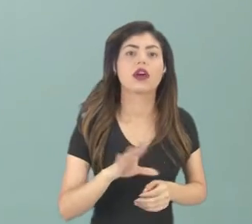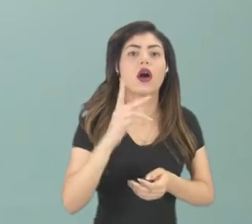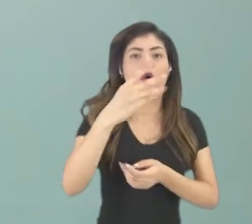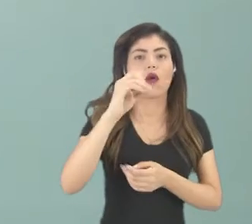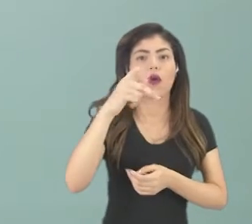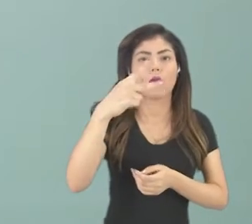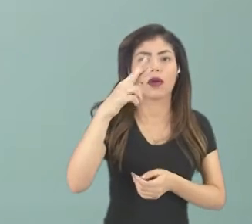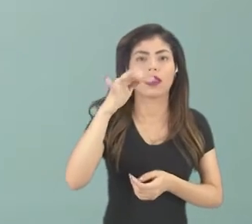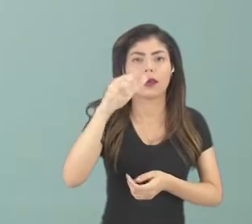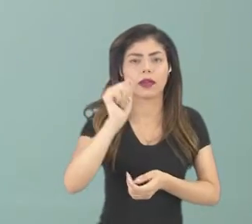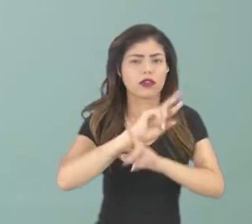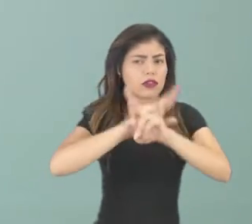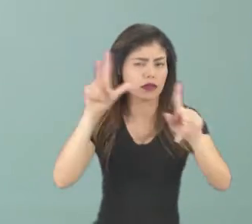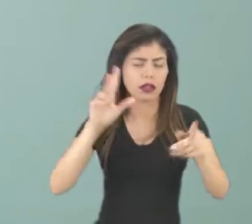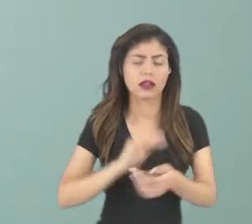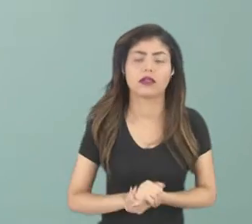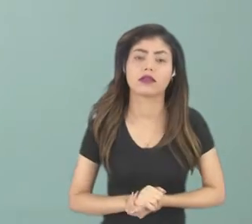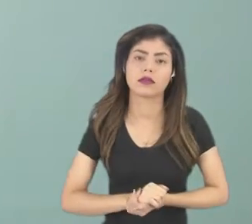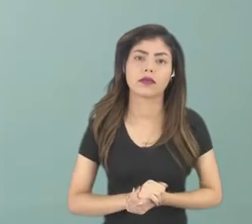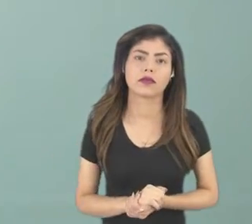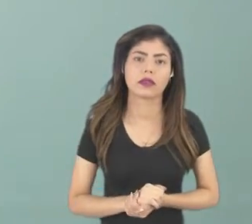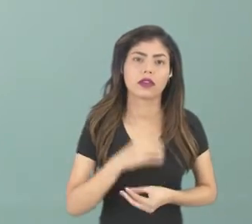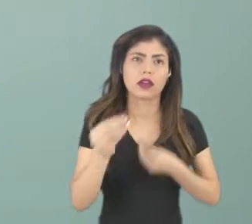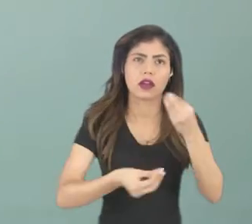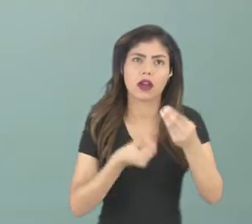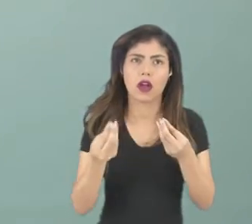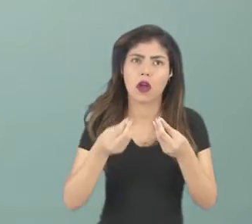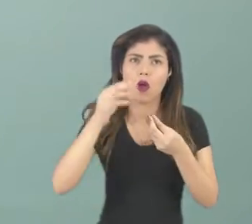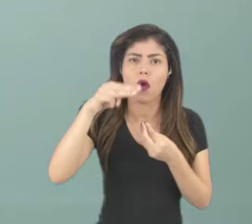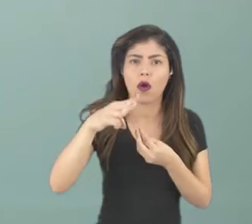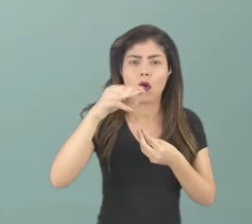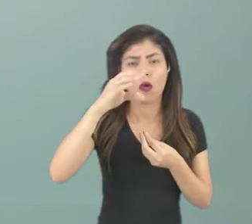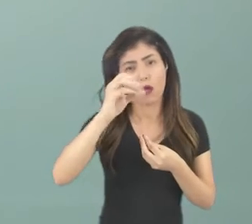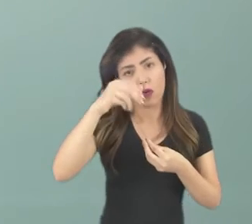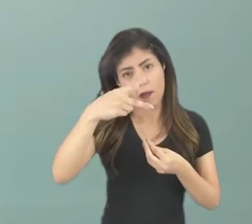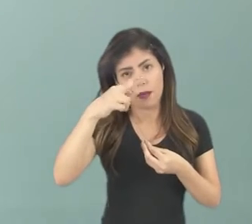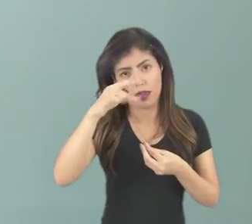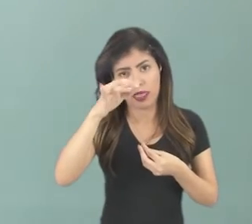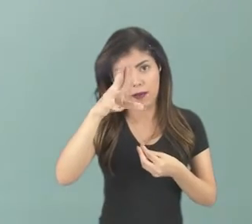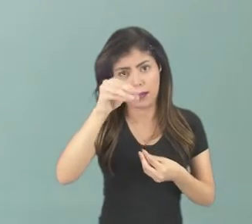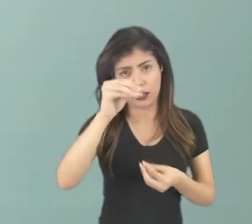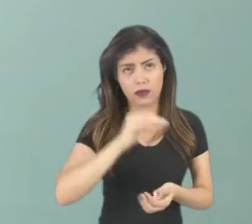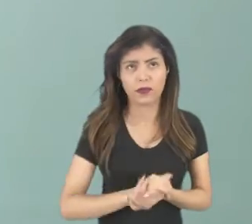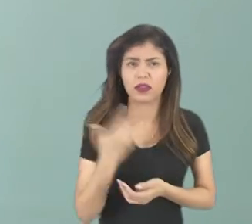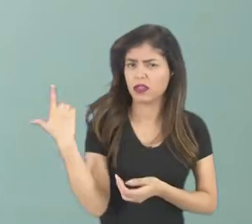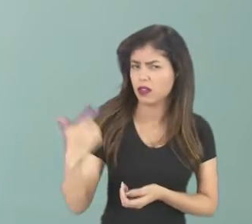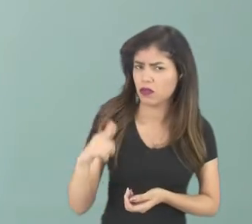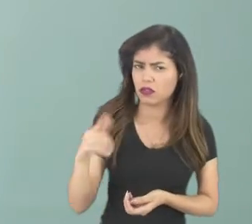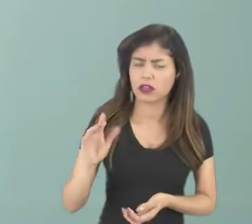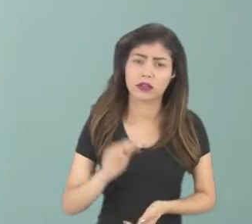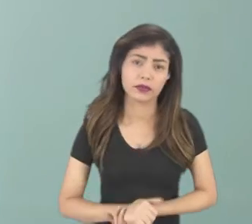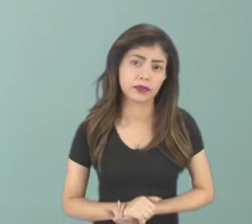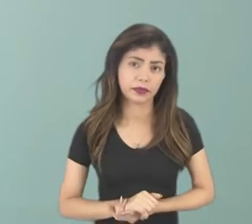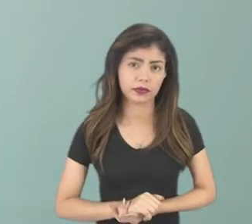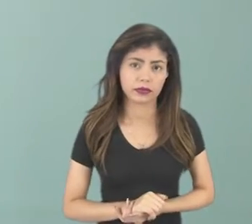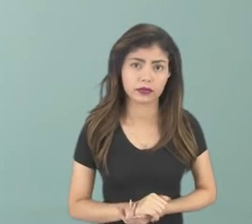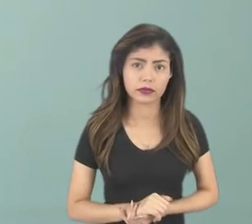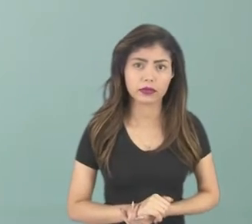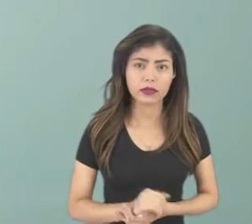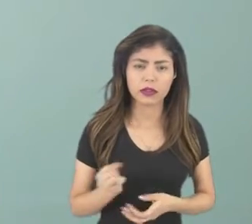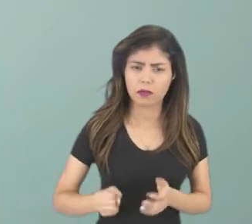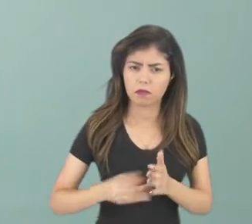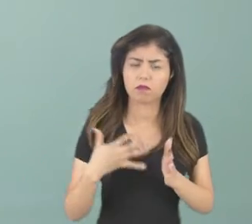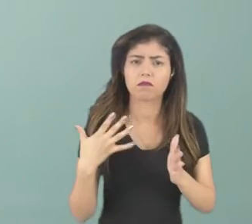diferente o Max Planck da explicar como sendo um comportamento discreto da luz ele não tinham na verdade não não não